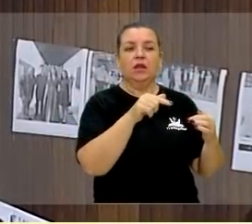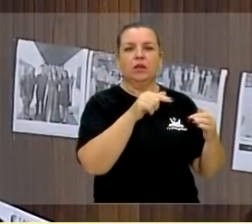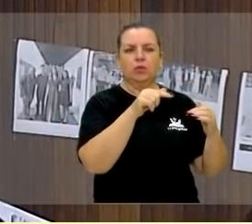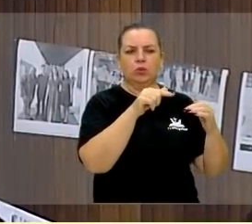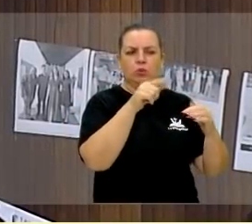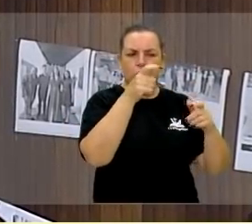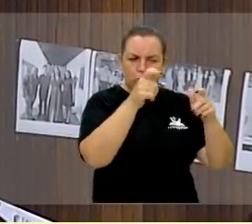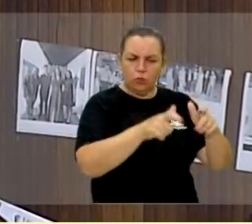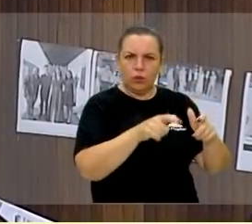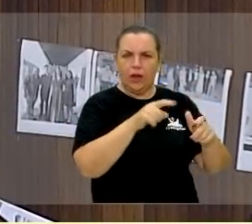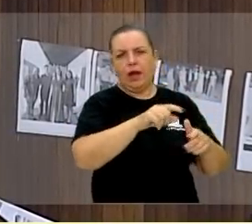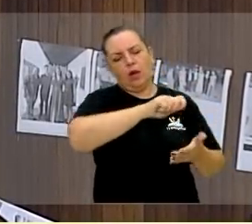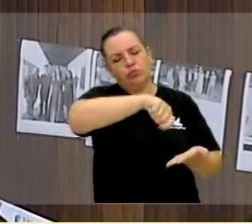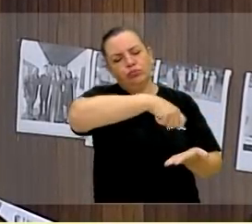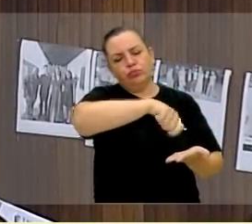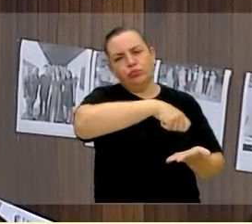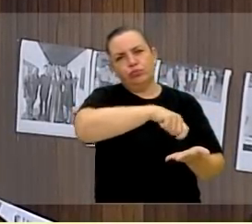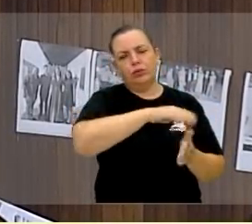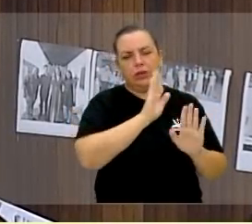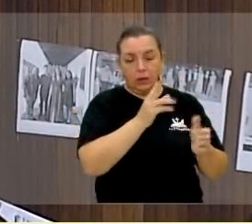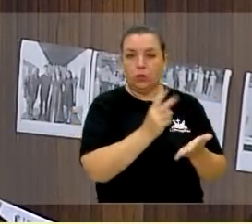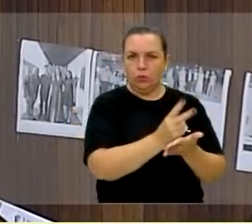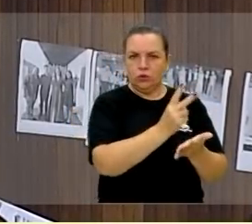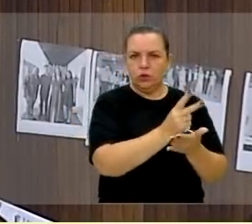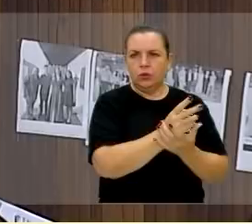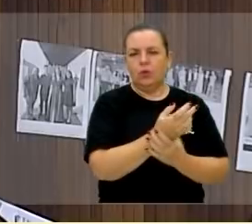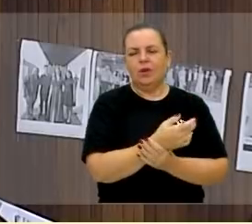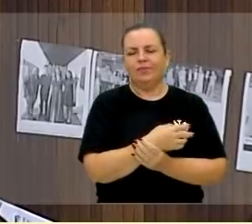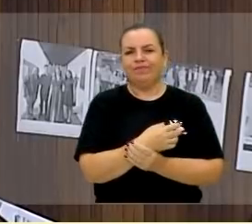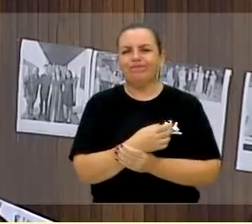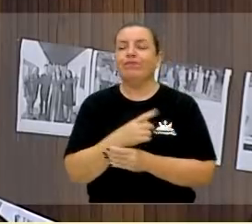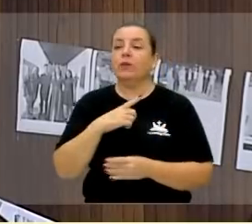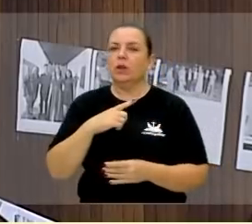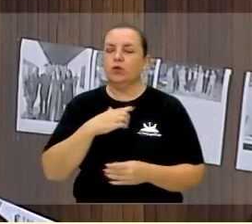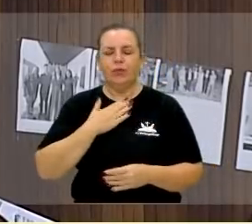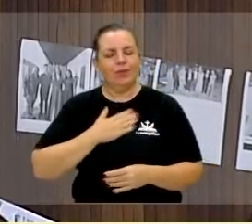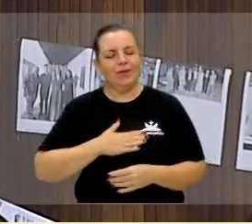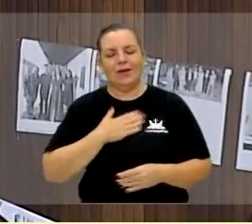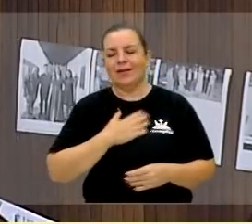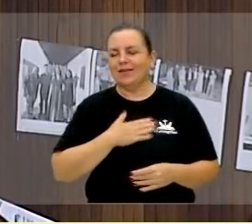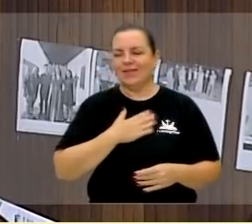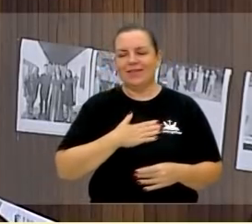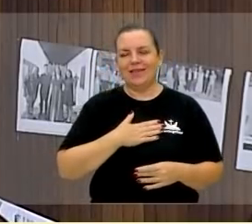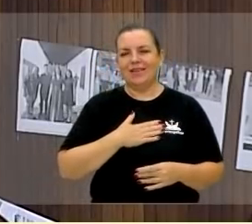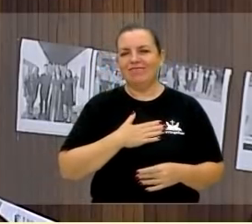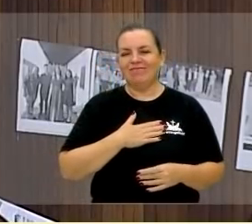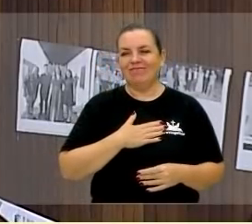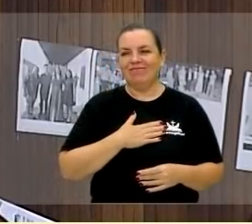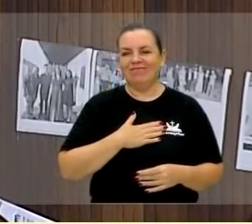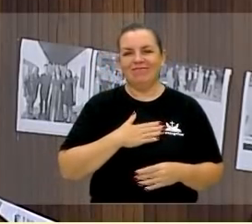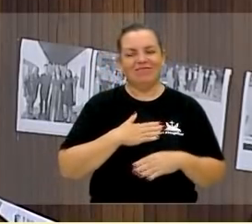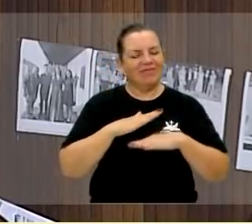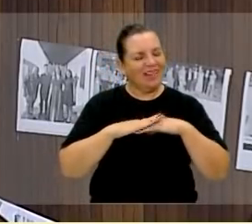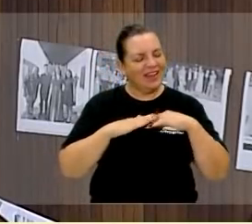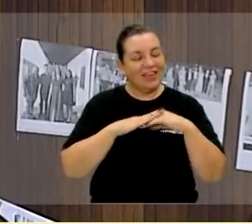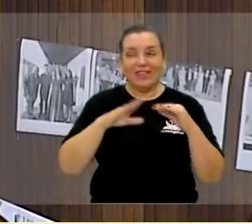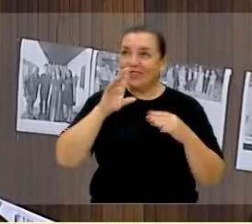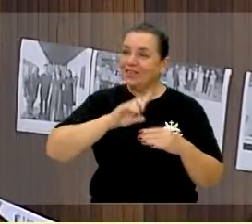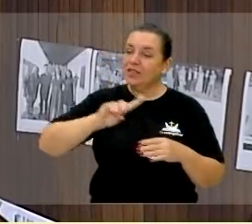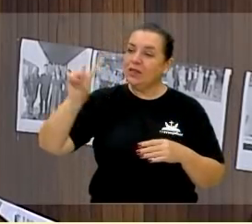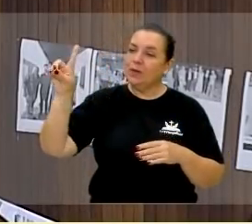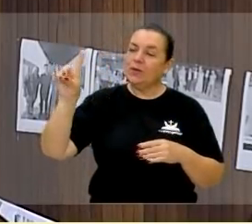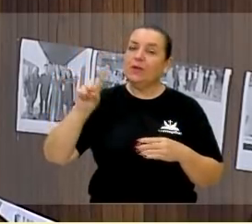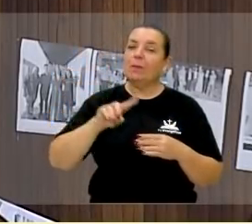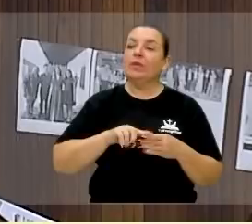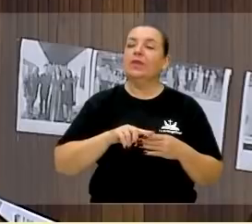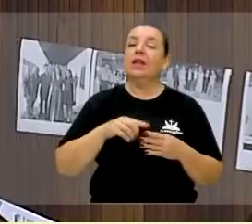cozinheira e continuou sendo. Eu tive o grande prazer, um privilégio, um carinho de Deus,